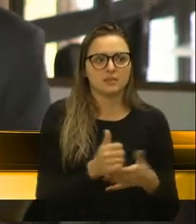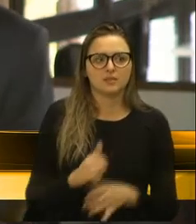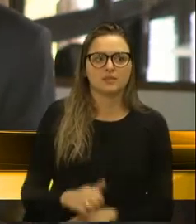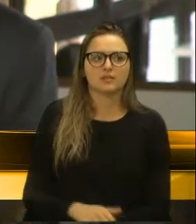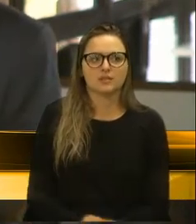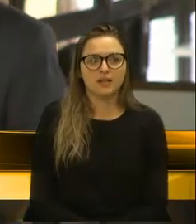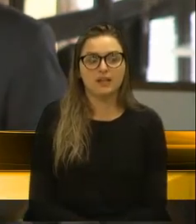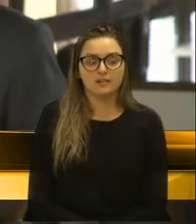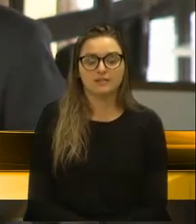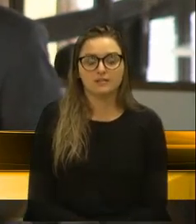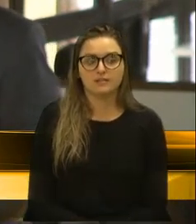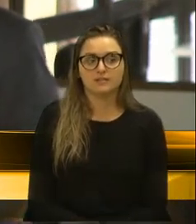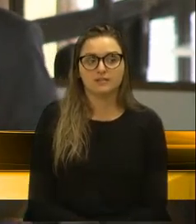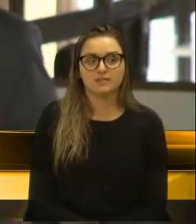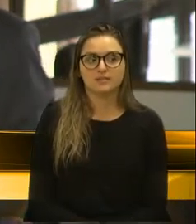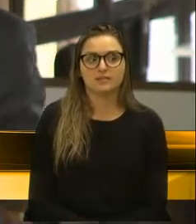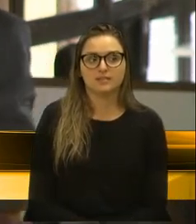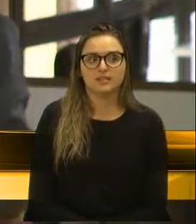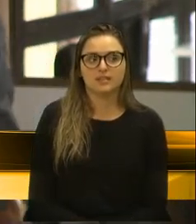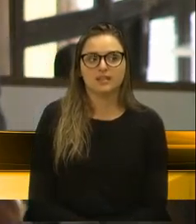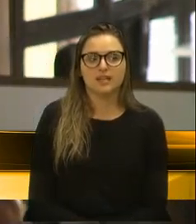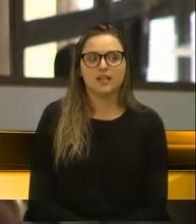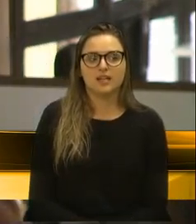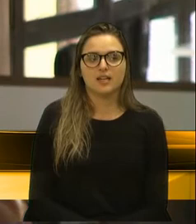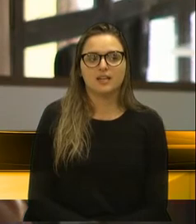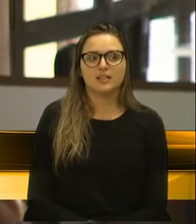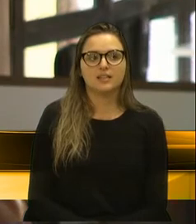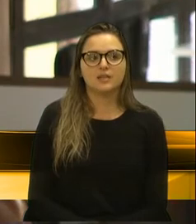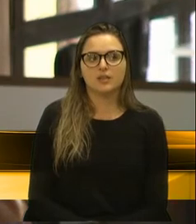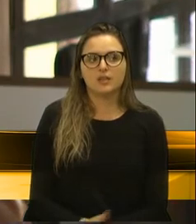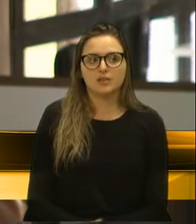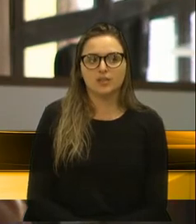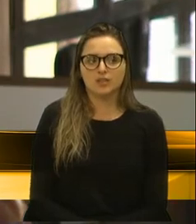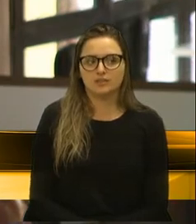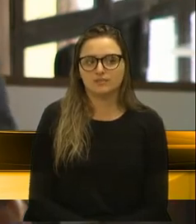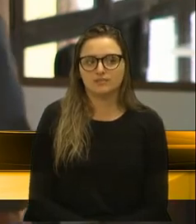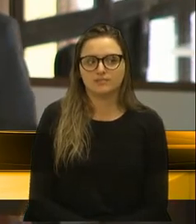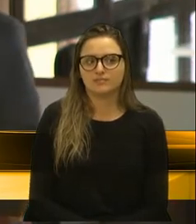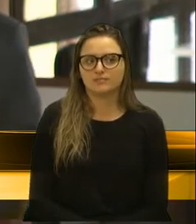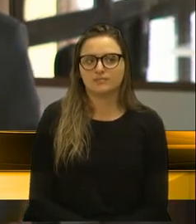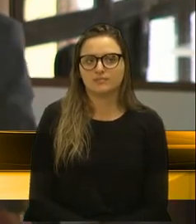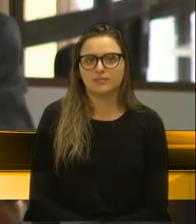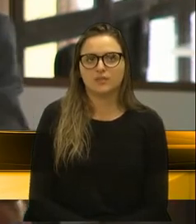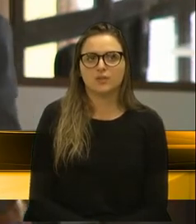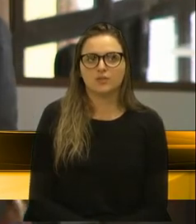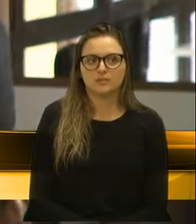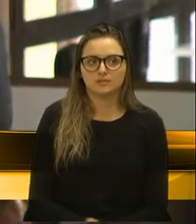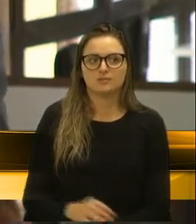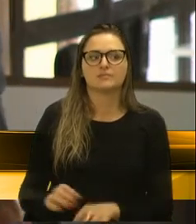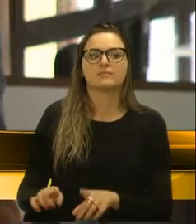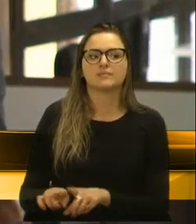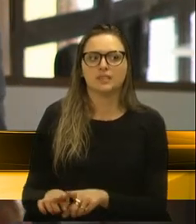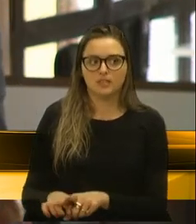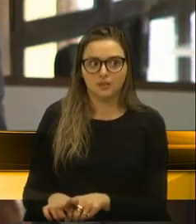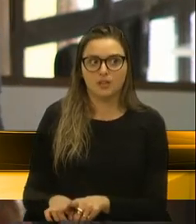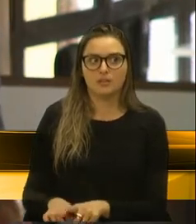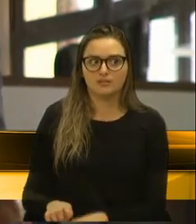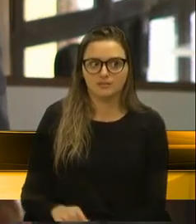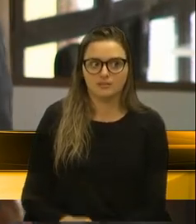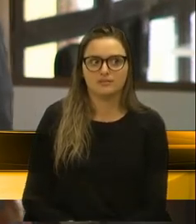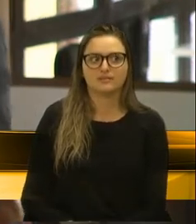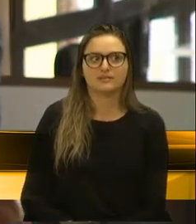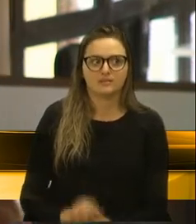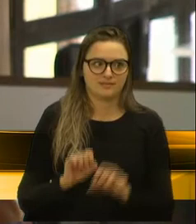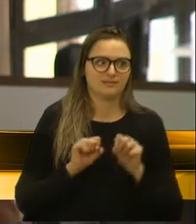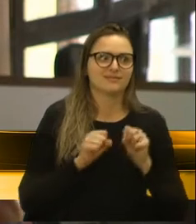nesse período vindouro, ser um debate importante, o da saúde. Porque, fundamentalmente, nós estamos falando de defender o